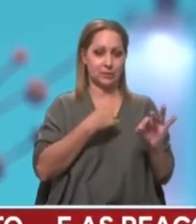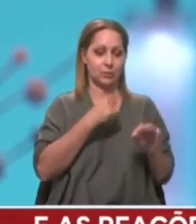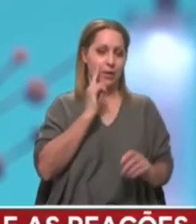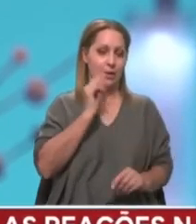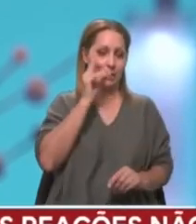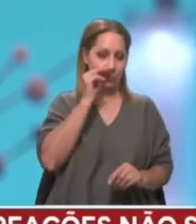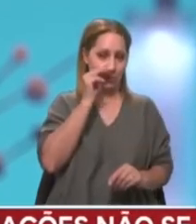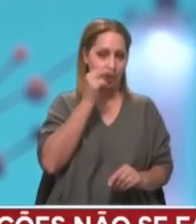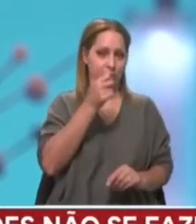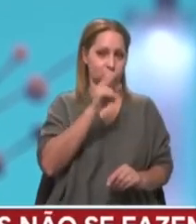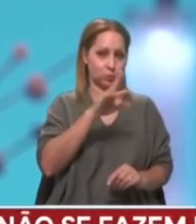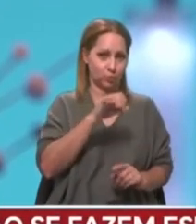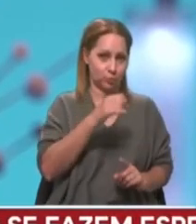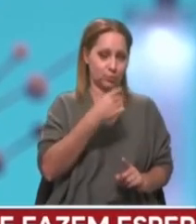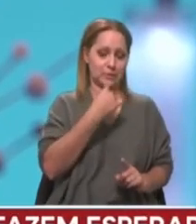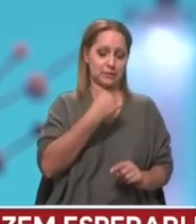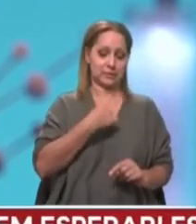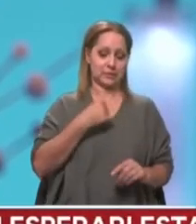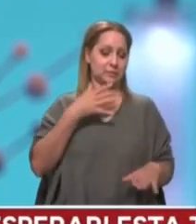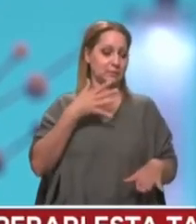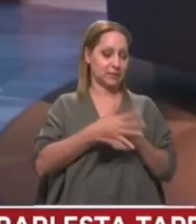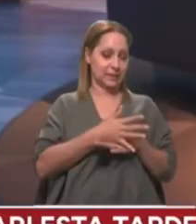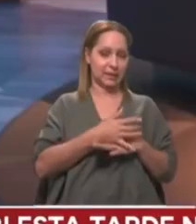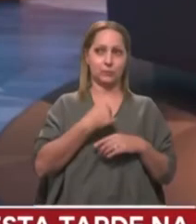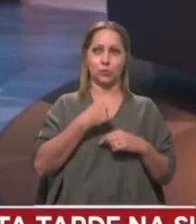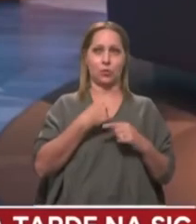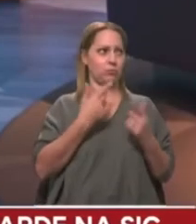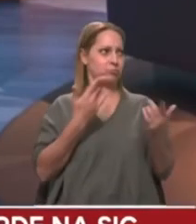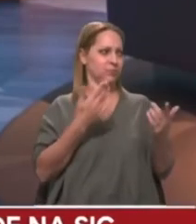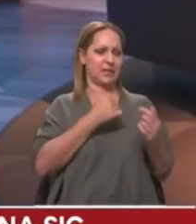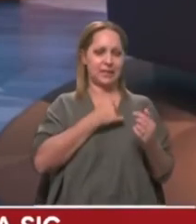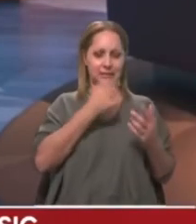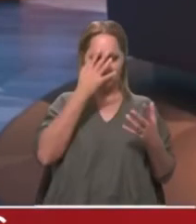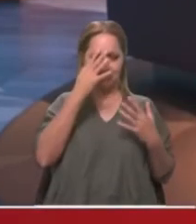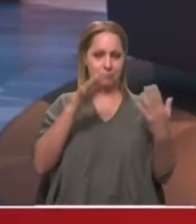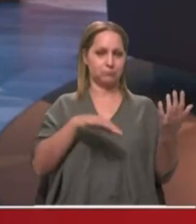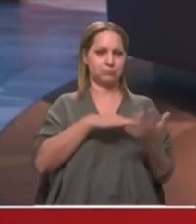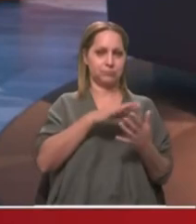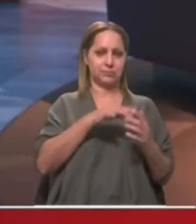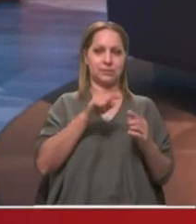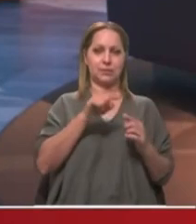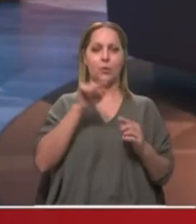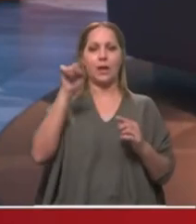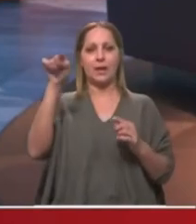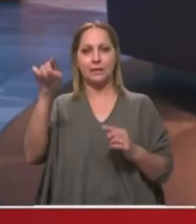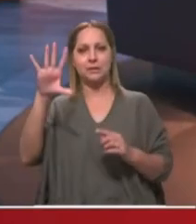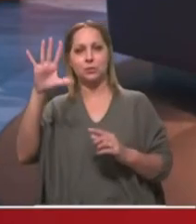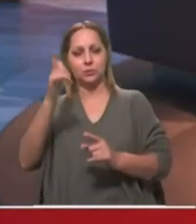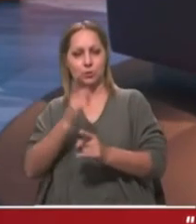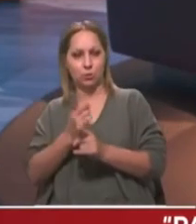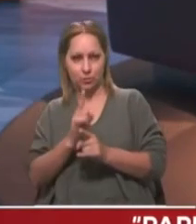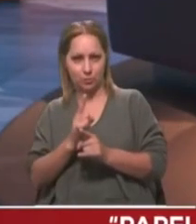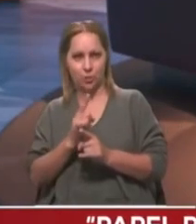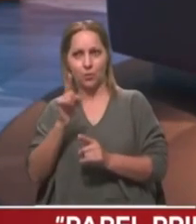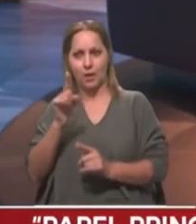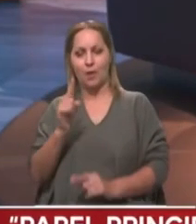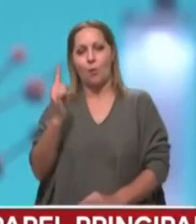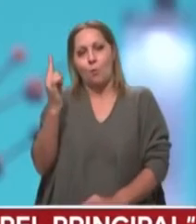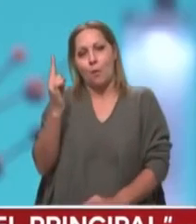Bruno, que o Bruno faleceu e eu fiquei sem entender o que que estava acontecendo. Eu estava em casa a descansar. Para o dia